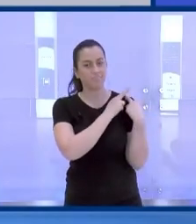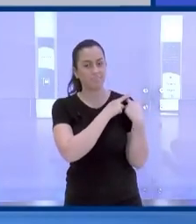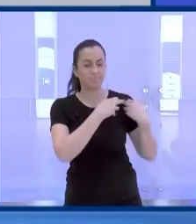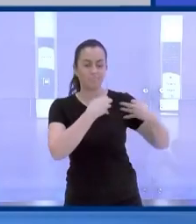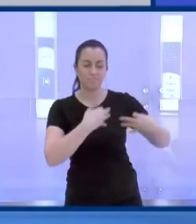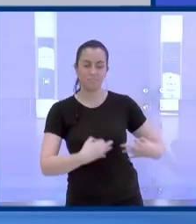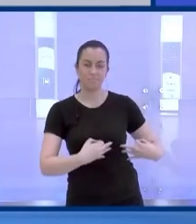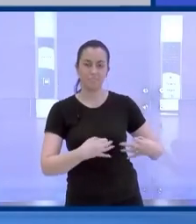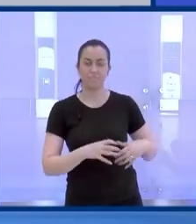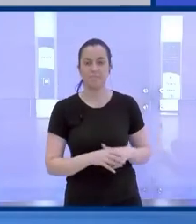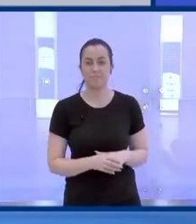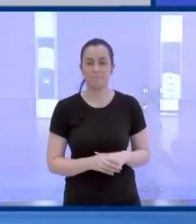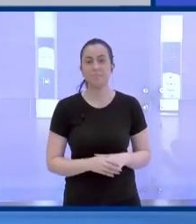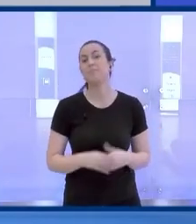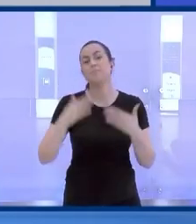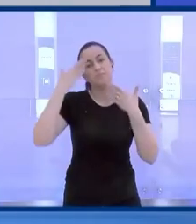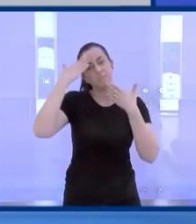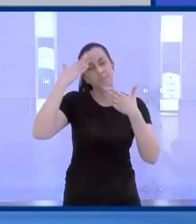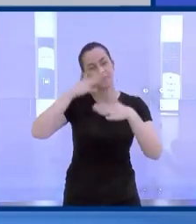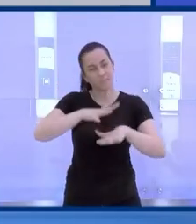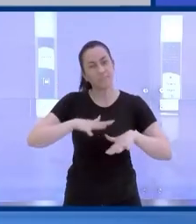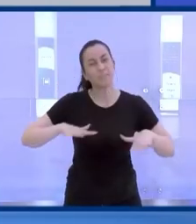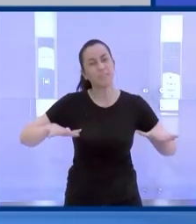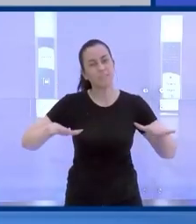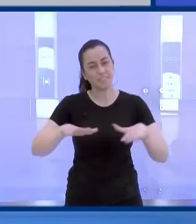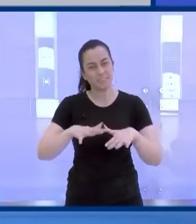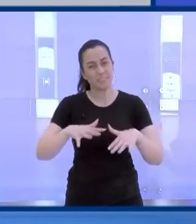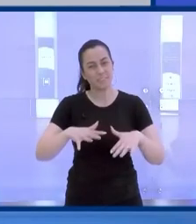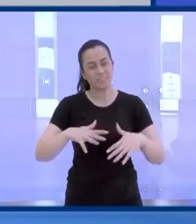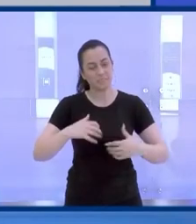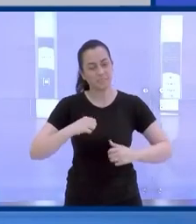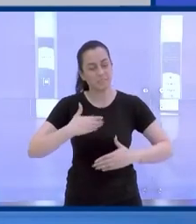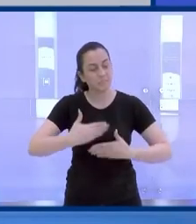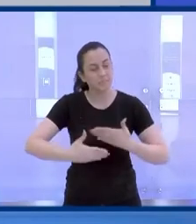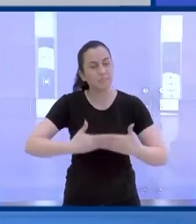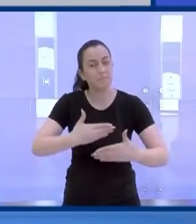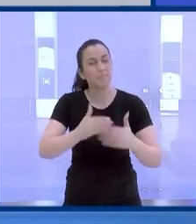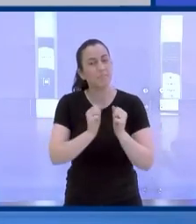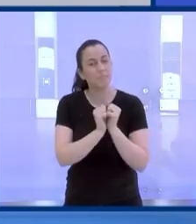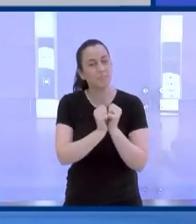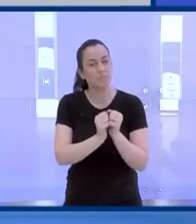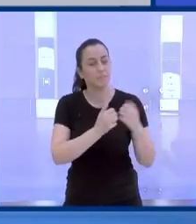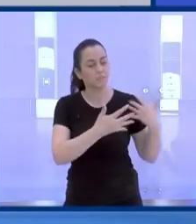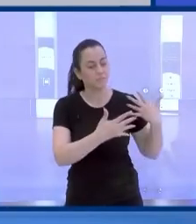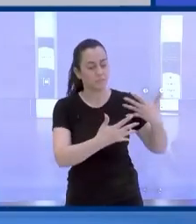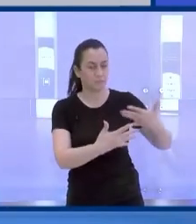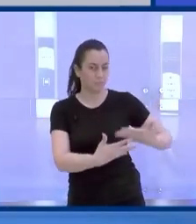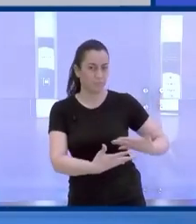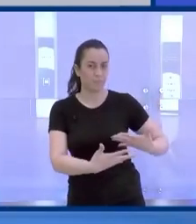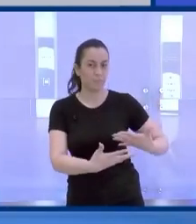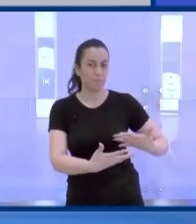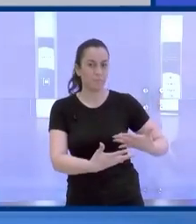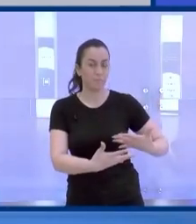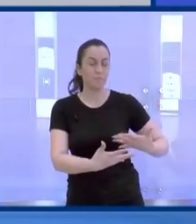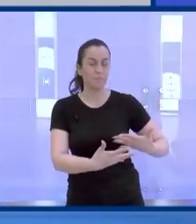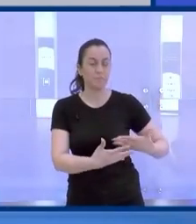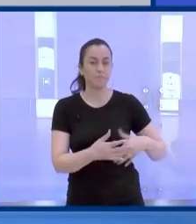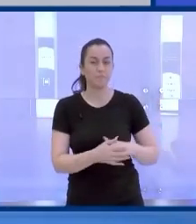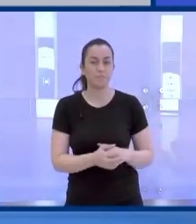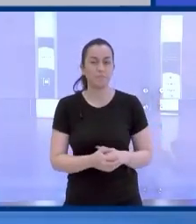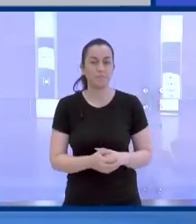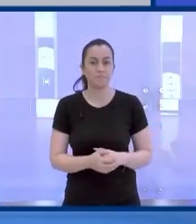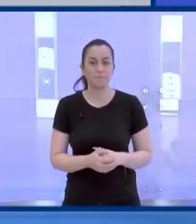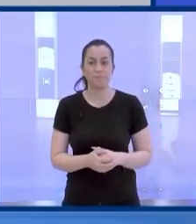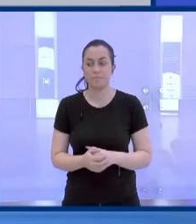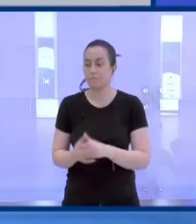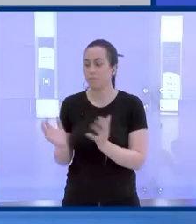eficiência. Agradeço a todos que participaram dessa jornada. Como eu disse, desde a